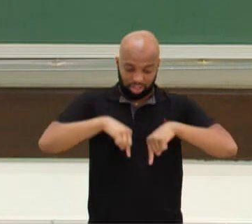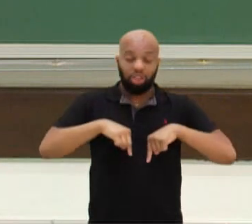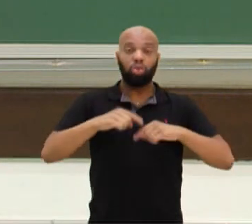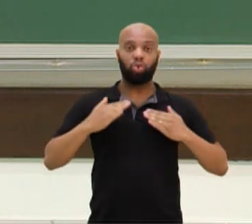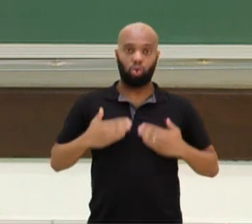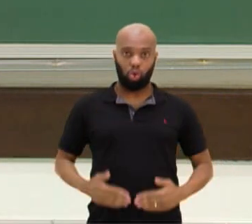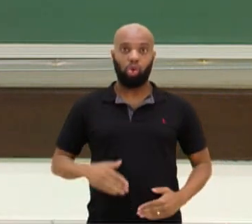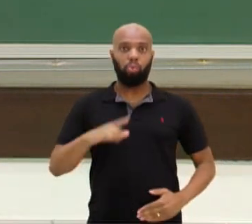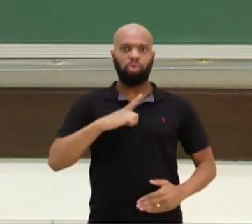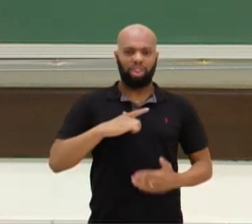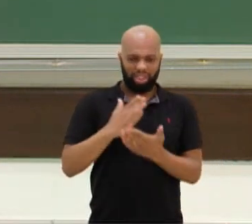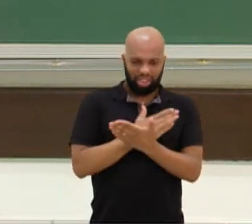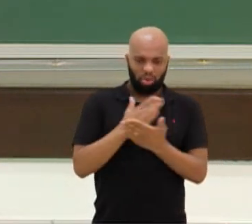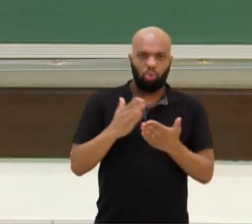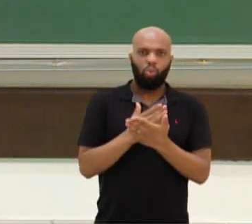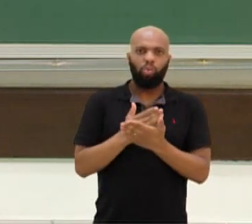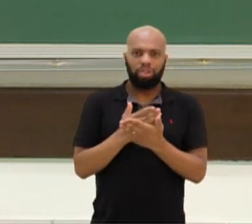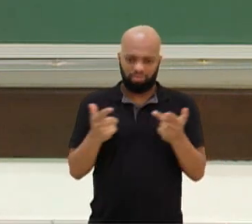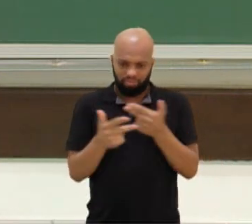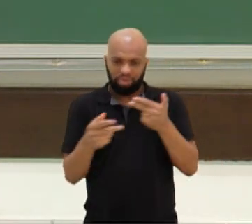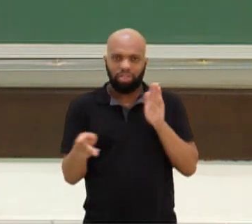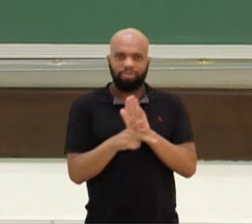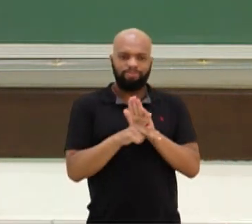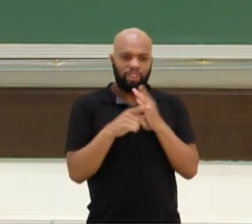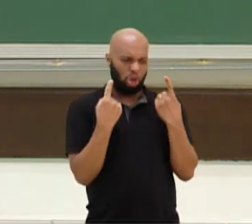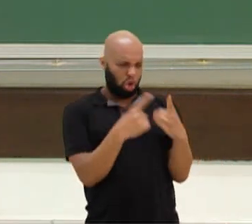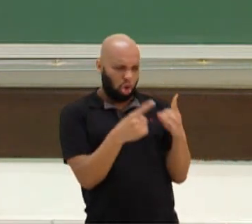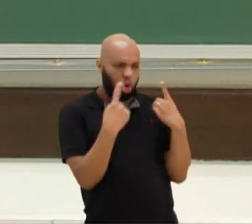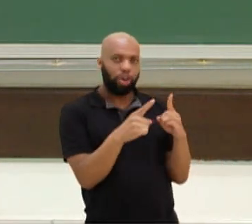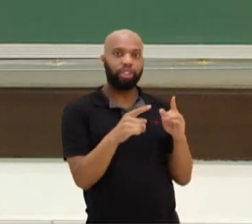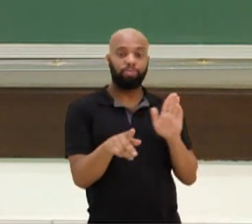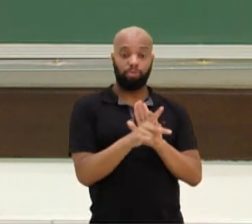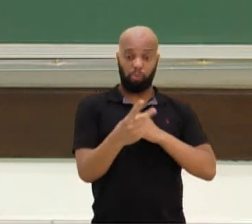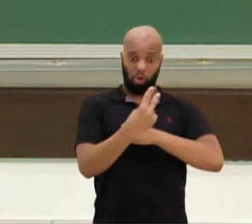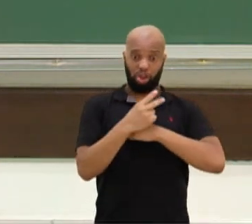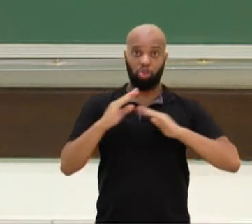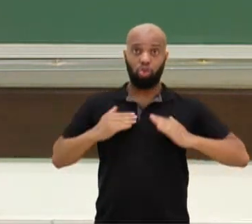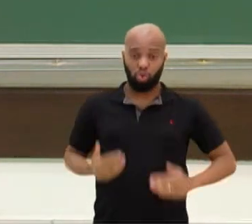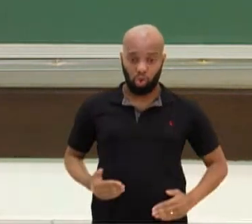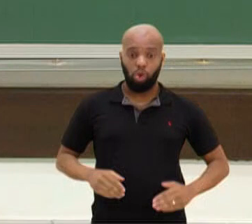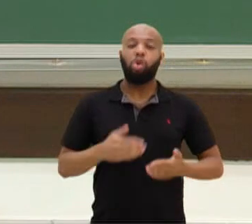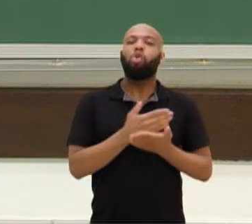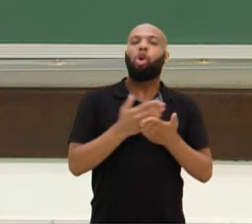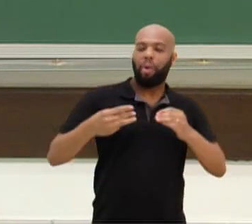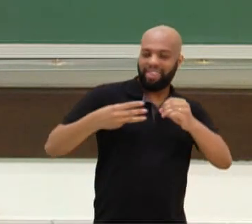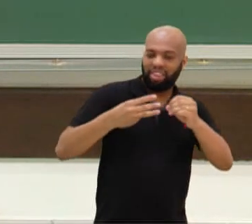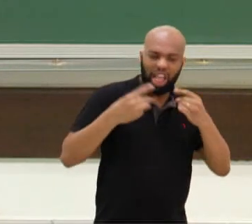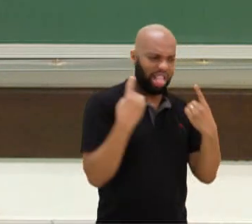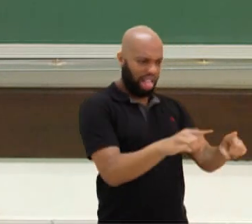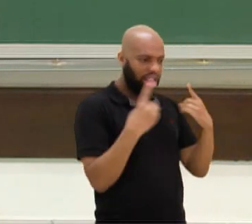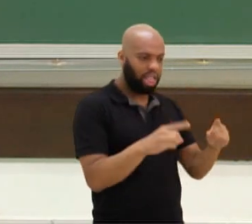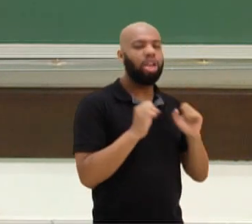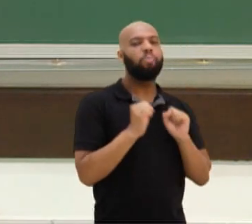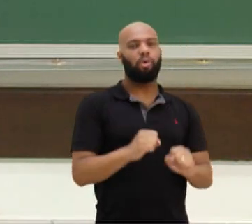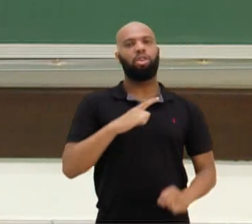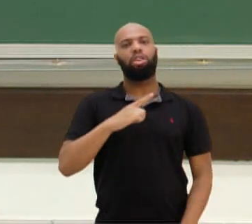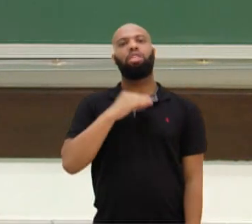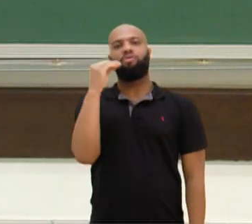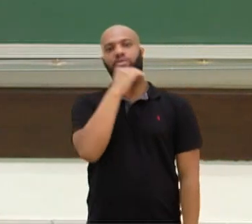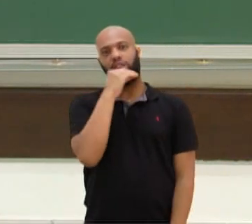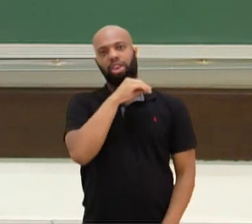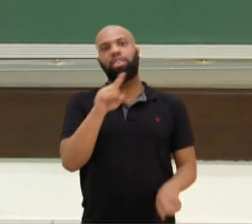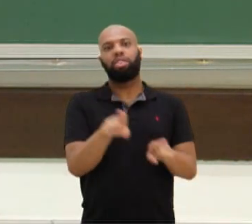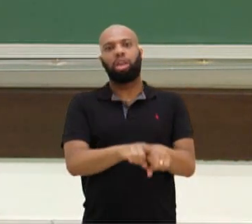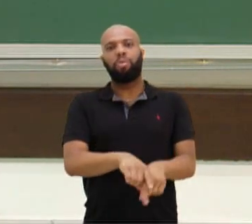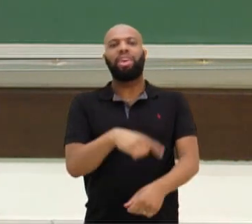desenvolvem essa síndrome e começam ali os anticorpos a atacar as próprias células. E pode resultar em perda de movimento e fraqueza muscular, tá? Tem até